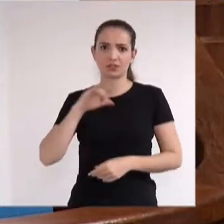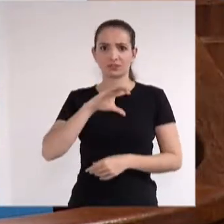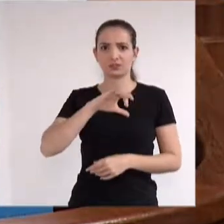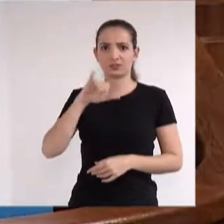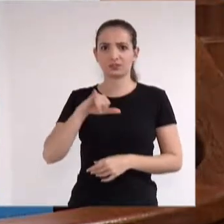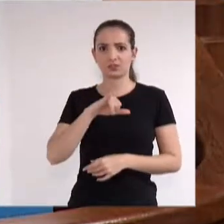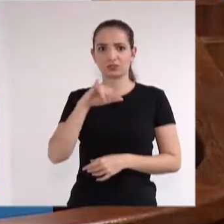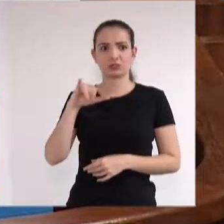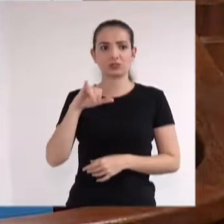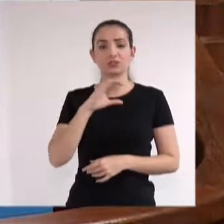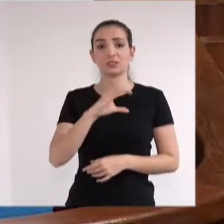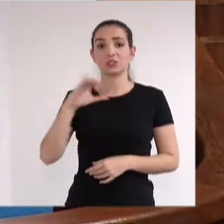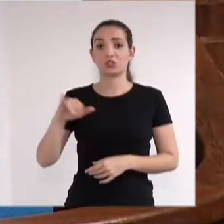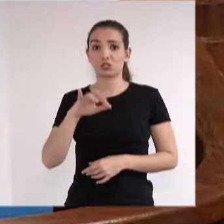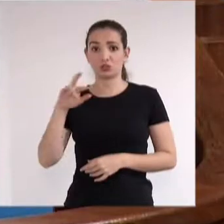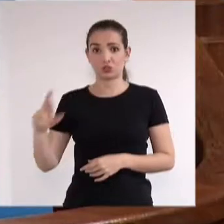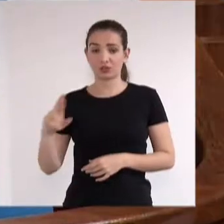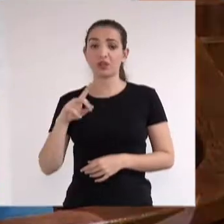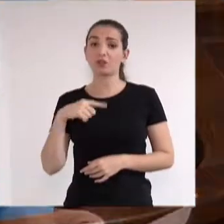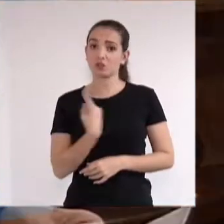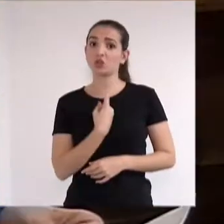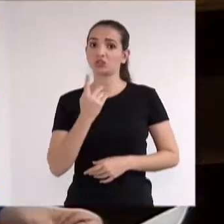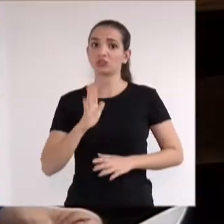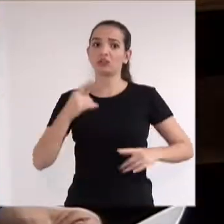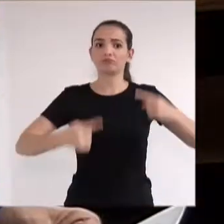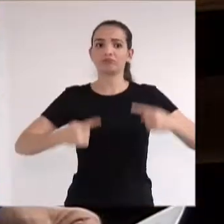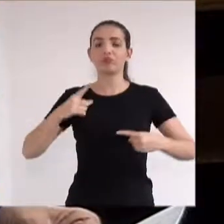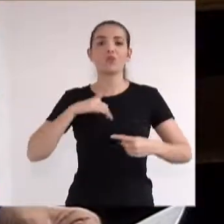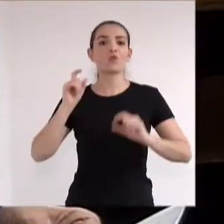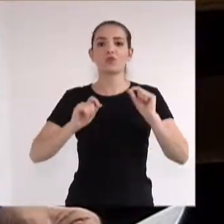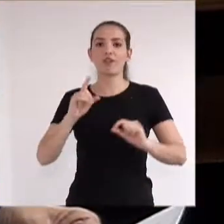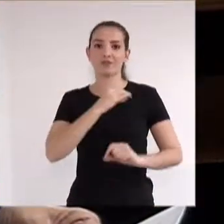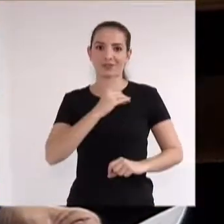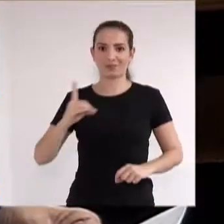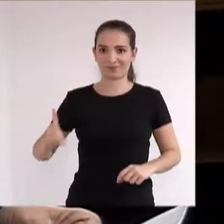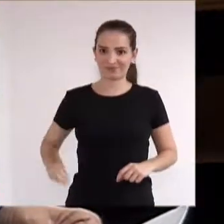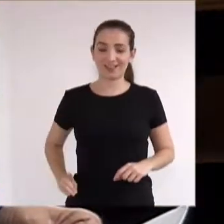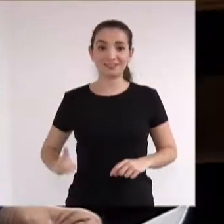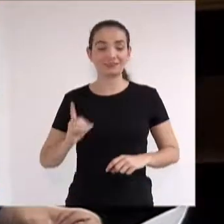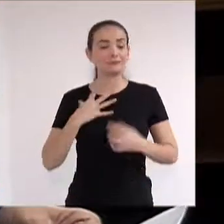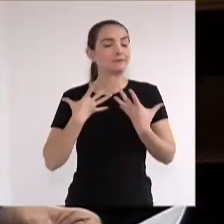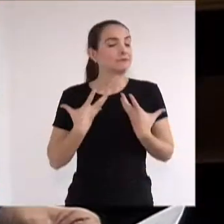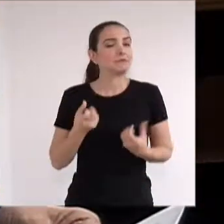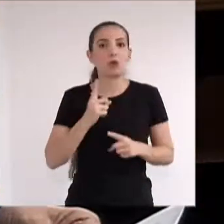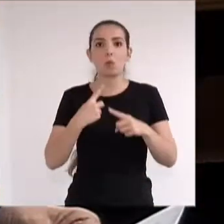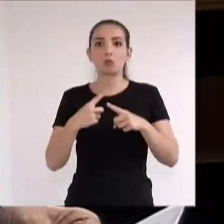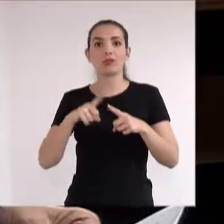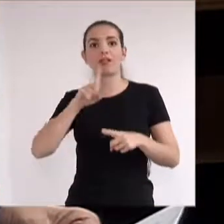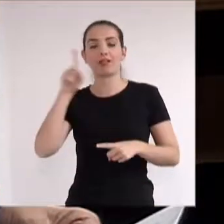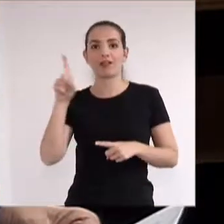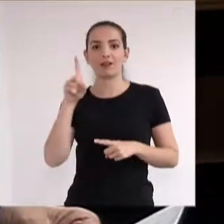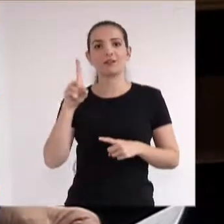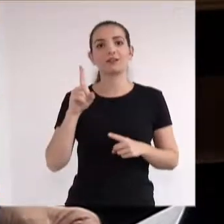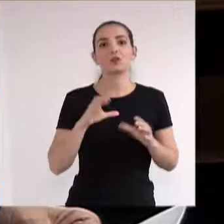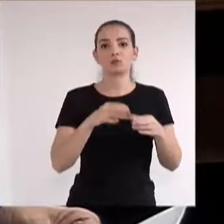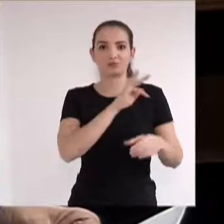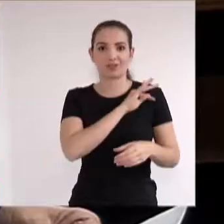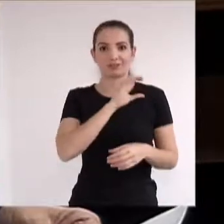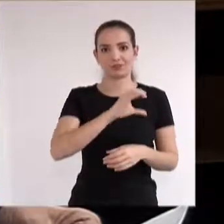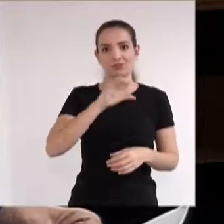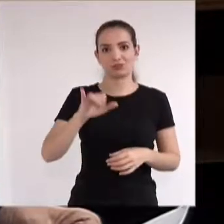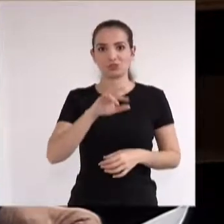aqui o debate esses dias, do deputado aqui indignado, porque lá na CCJ nós obstaculizamos o